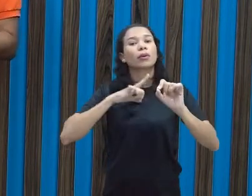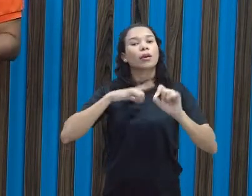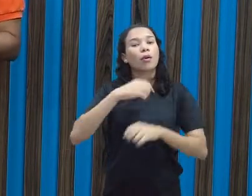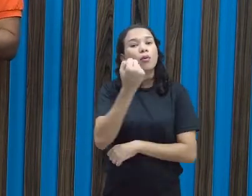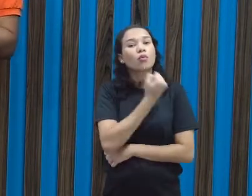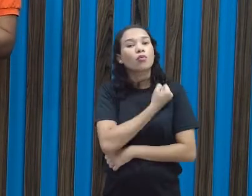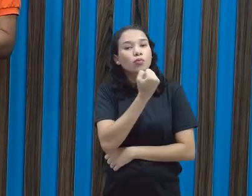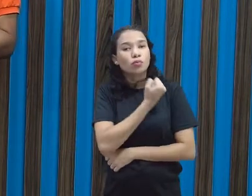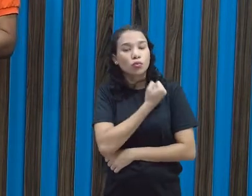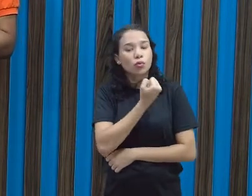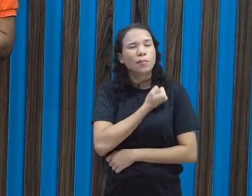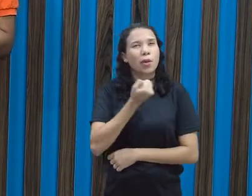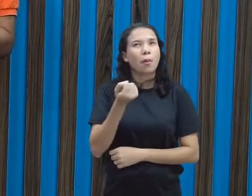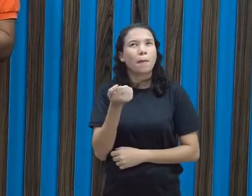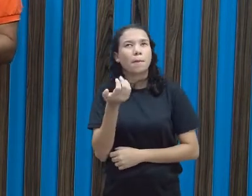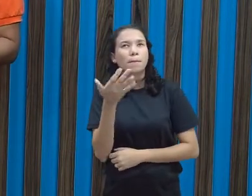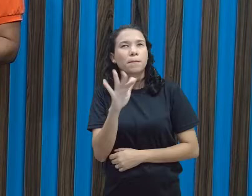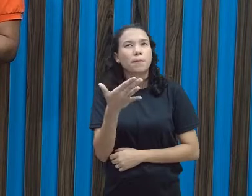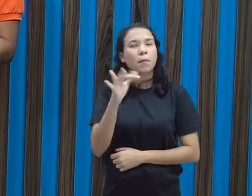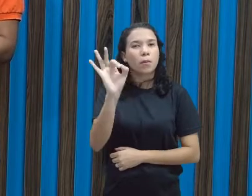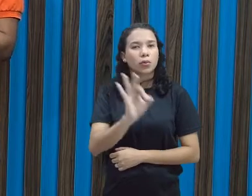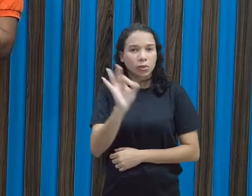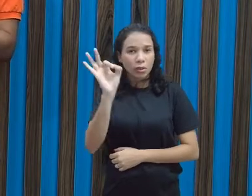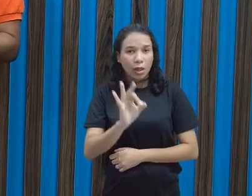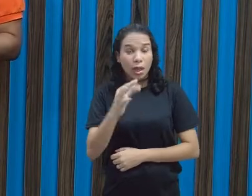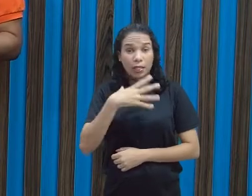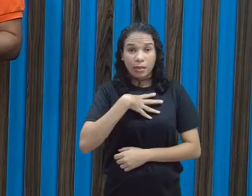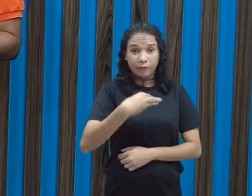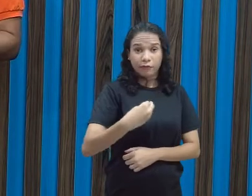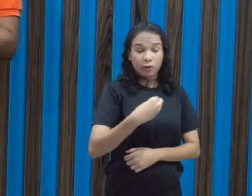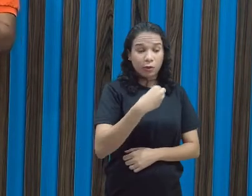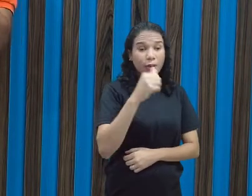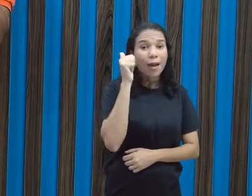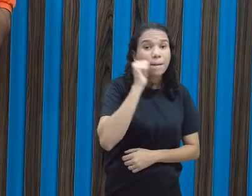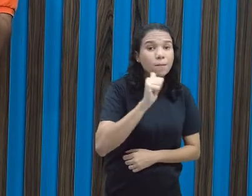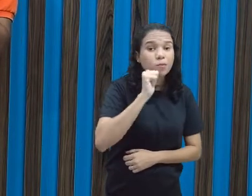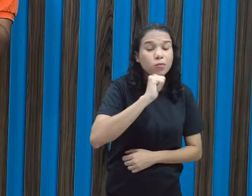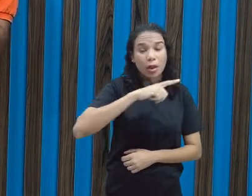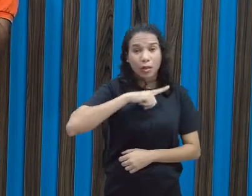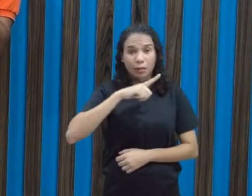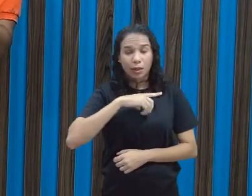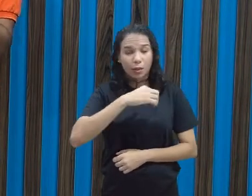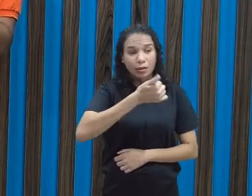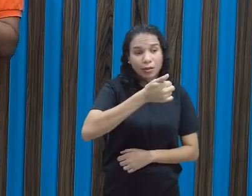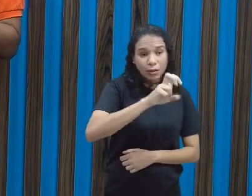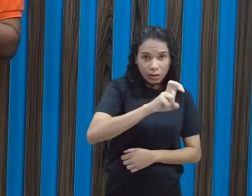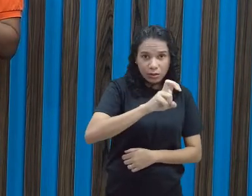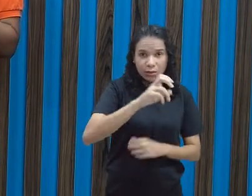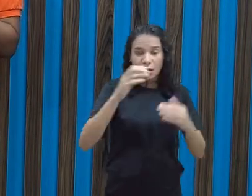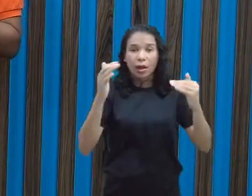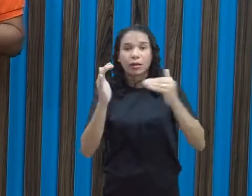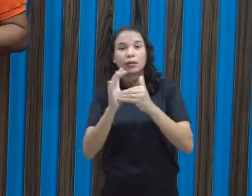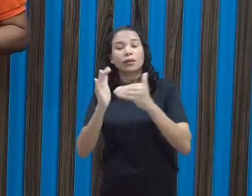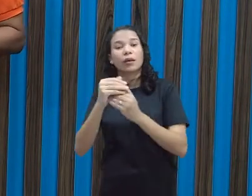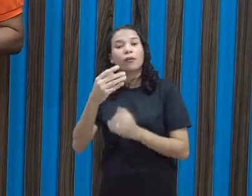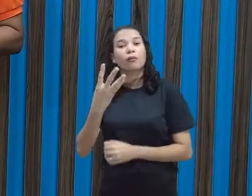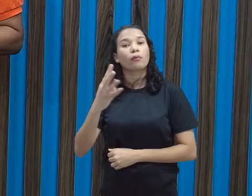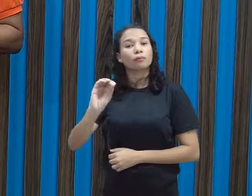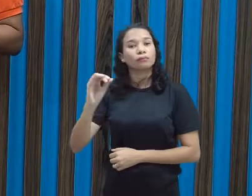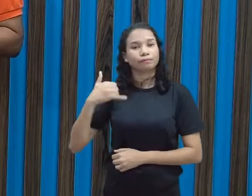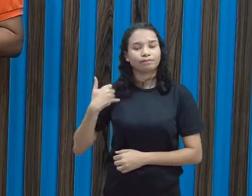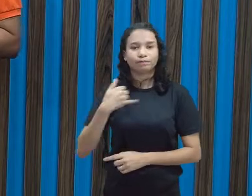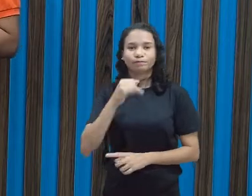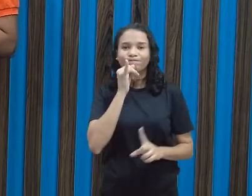é o número médio de filho por mulher, né, entre 15 e 40 anos de